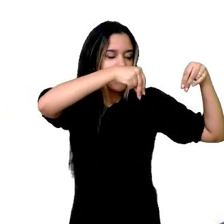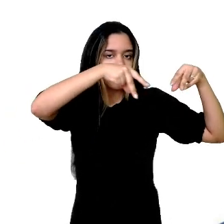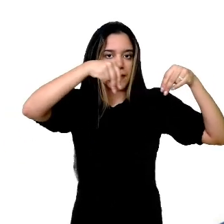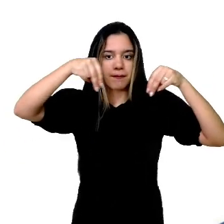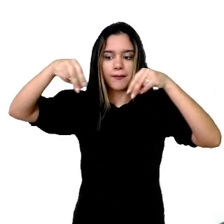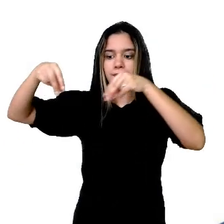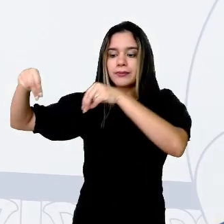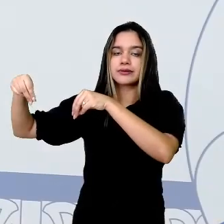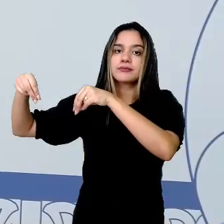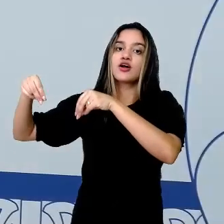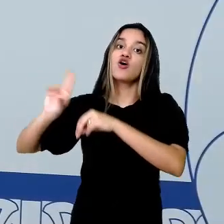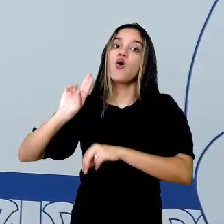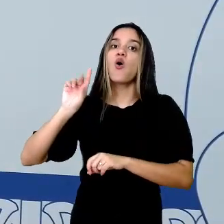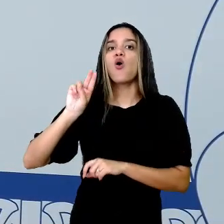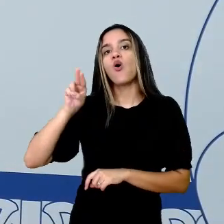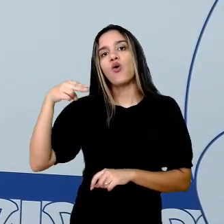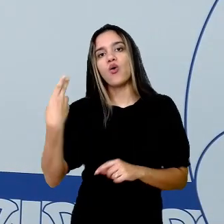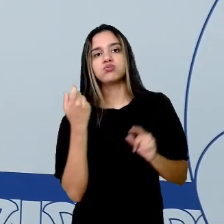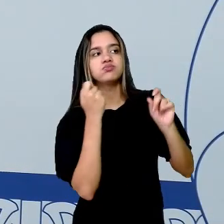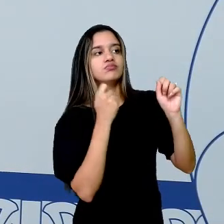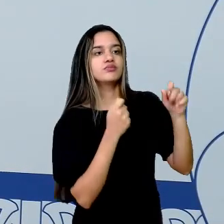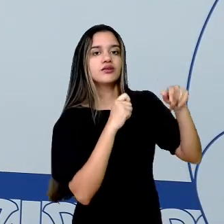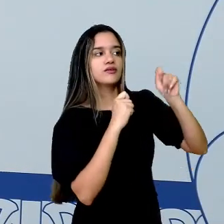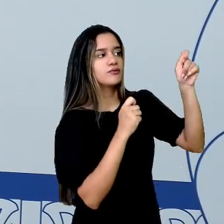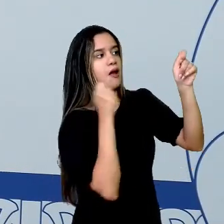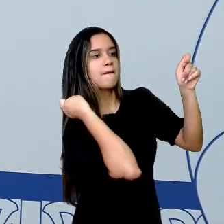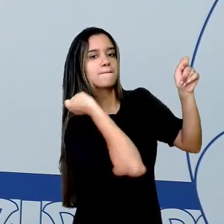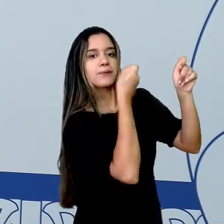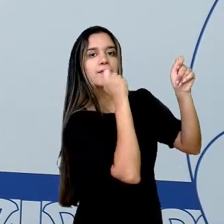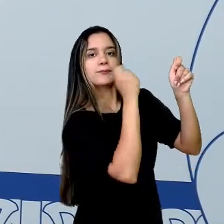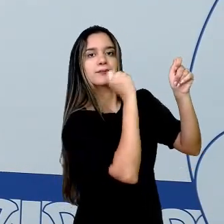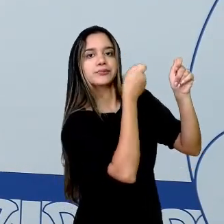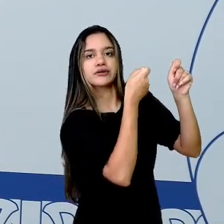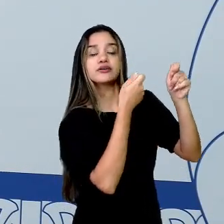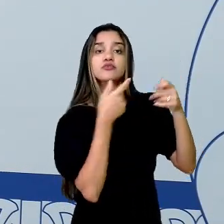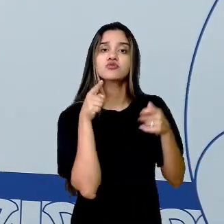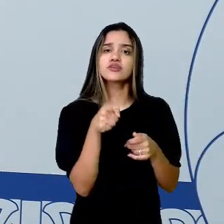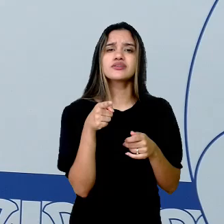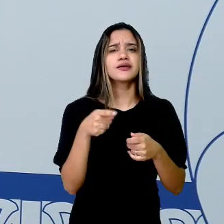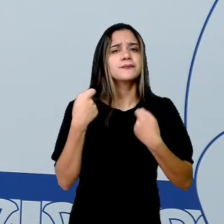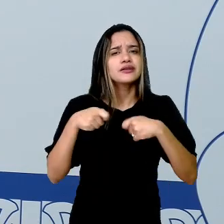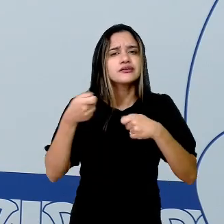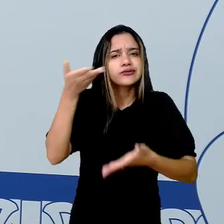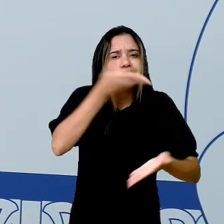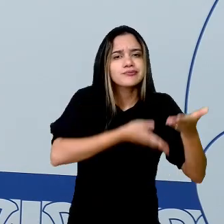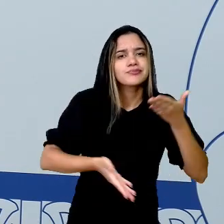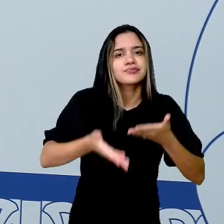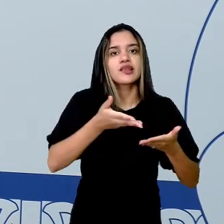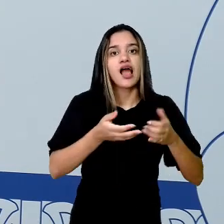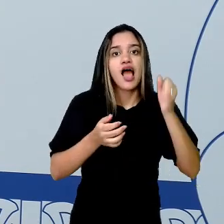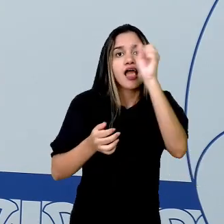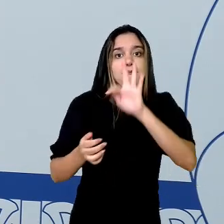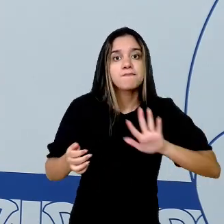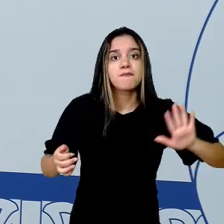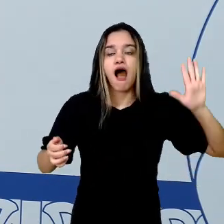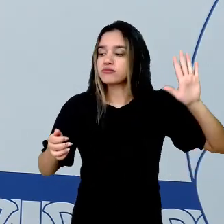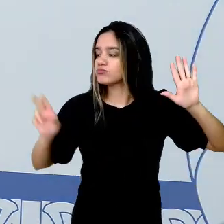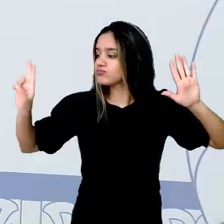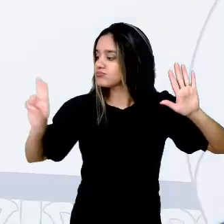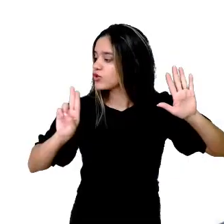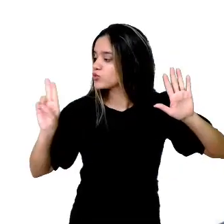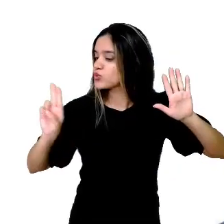ou prego então é uma questão que você precisa associar a imagem ao nome